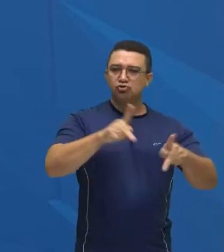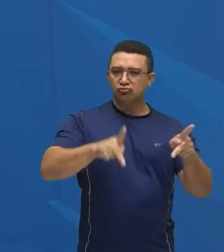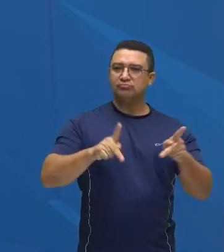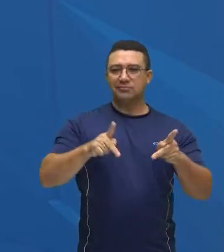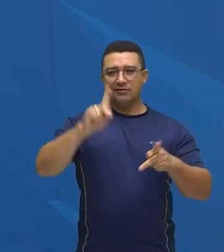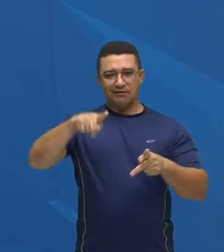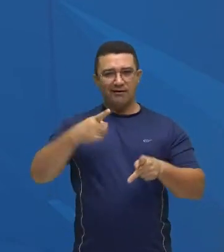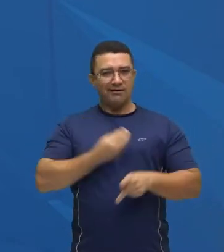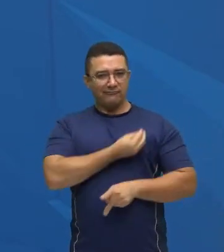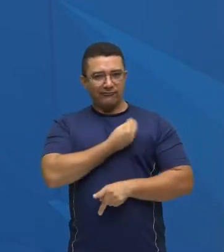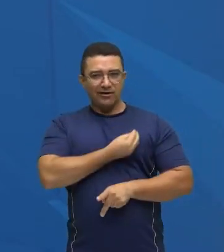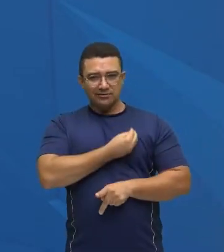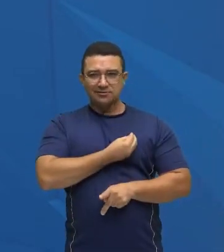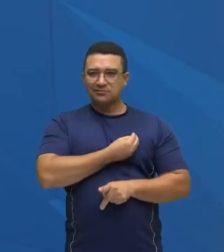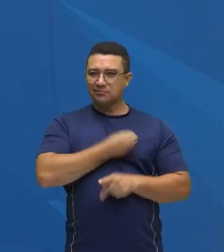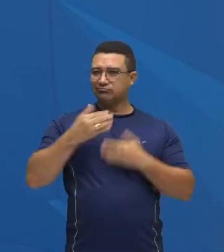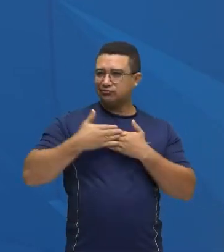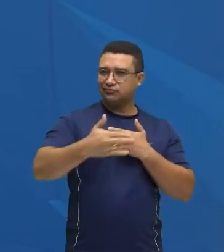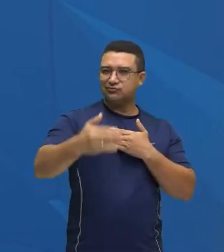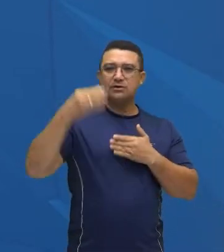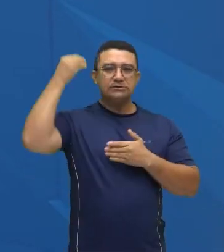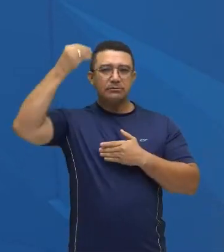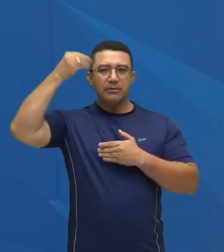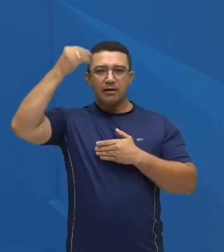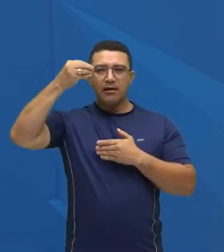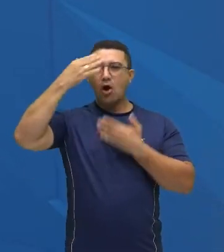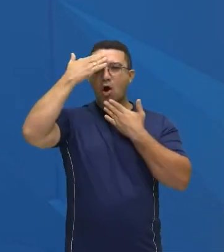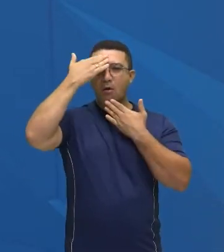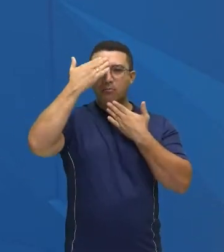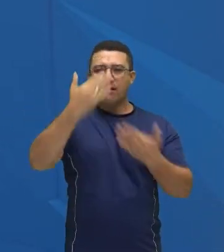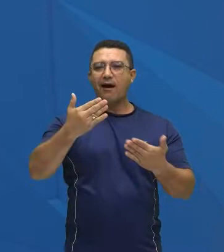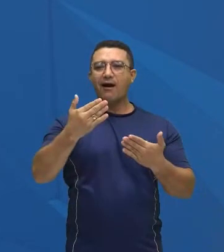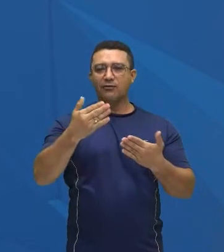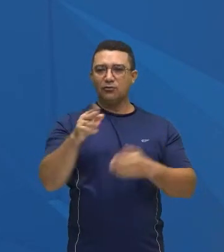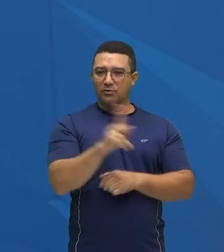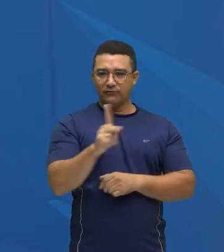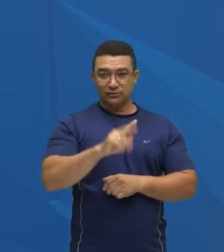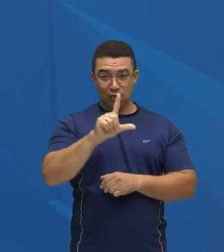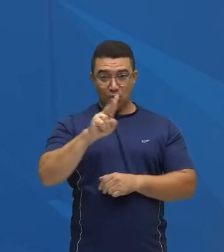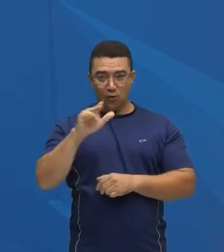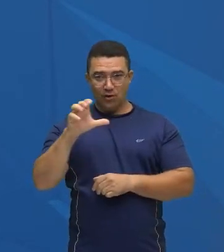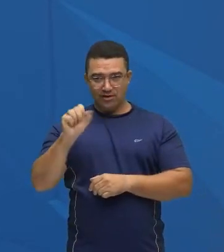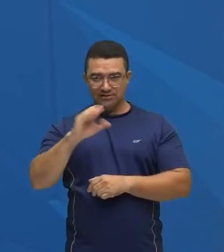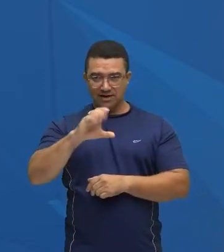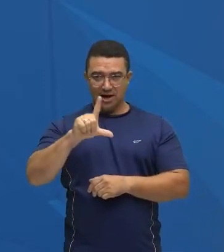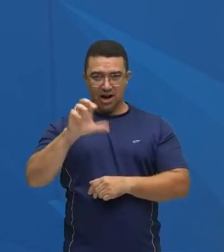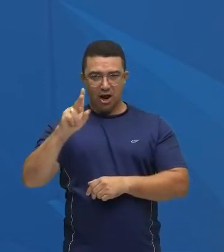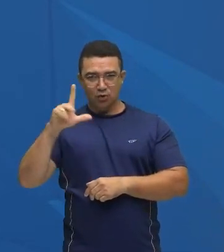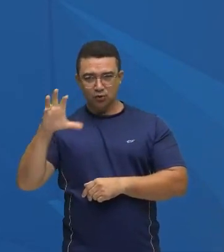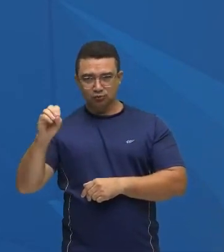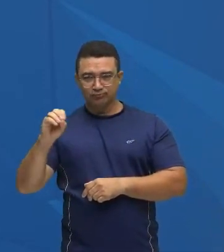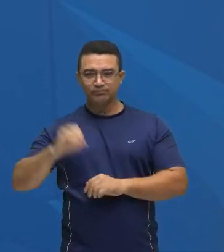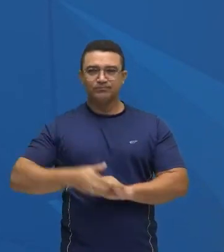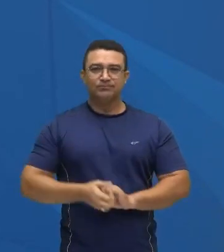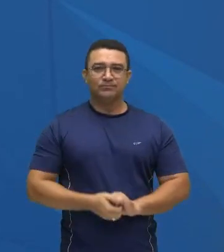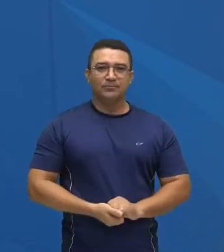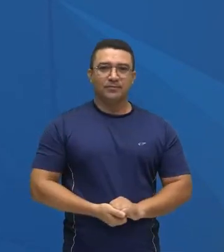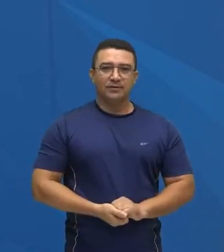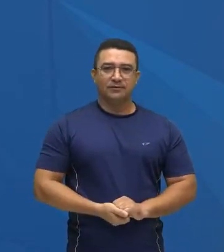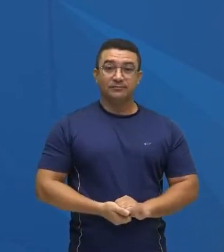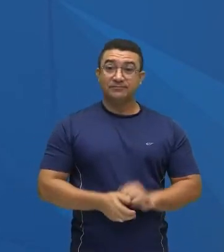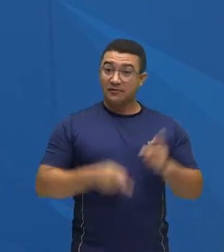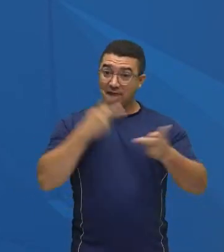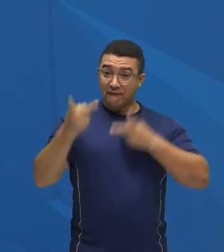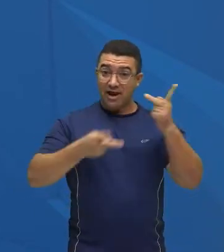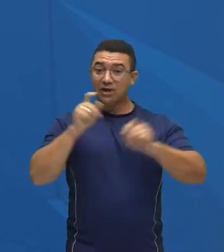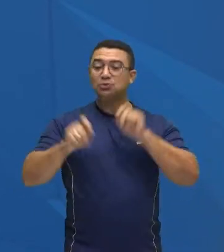de diversas experiências, tá bom? Obrigada, professor Luiz Cláudio, pela participação, eu fico muito feliz. E olha só, falando